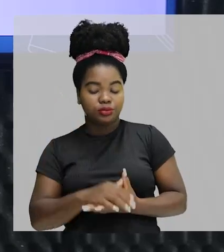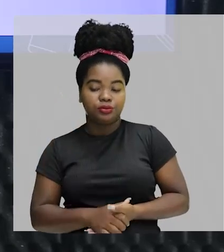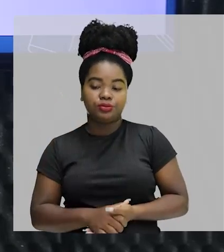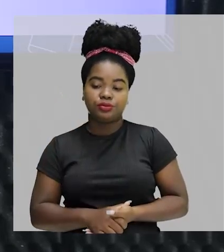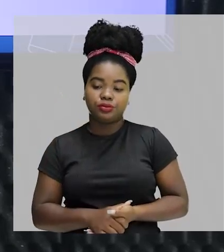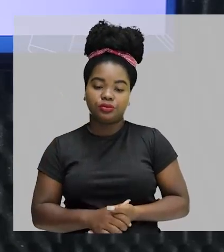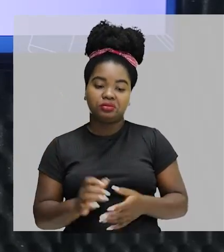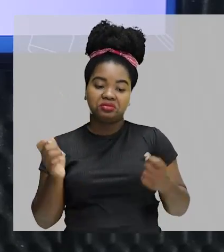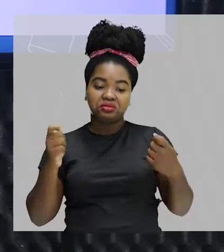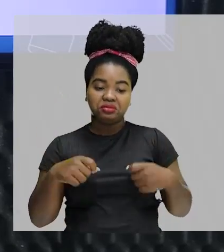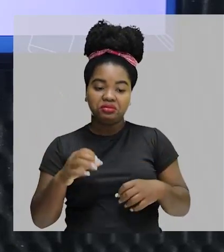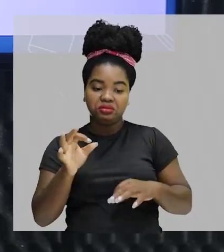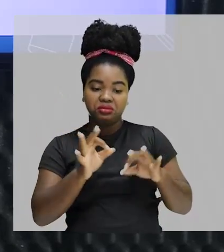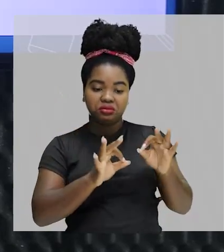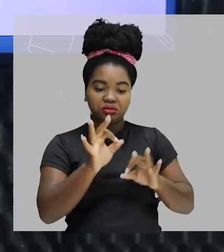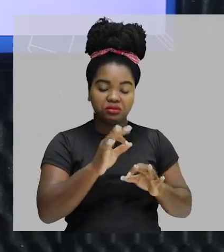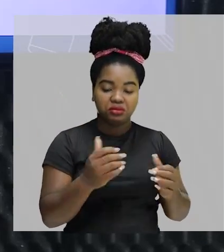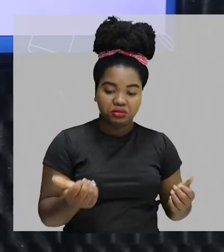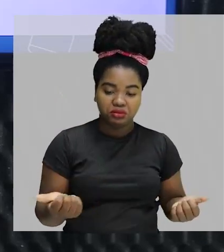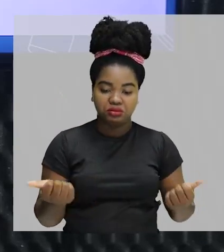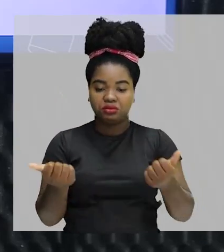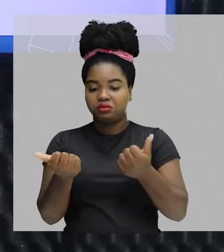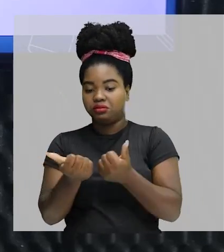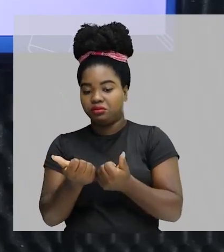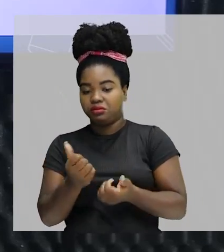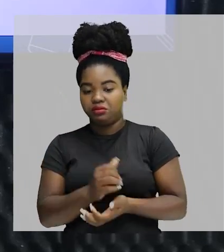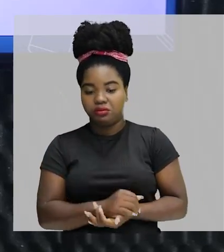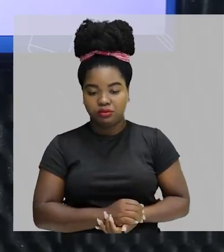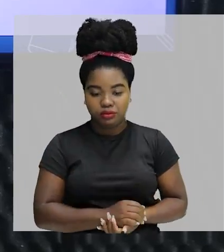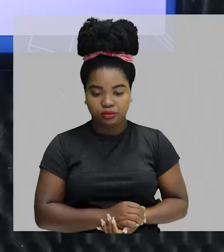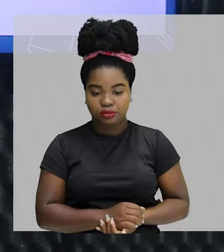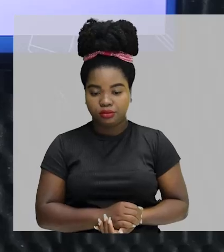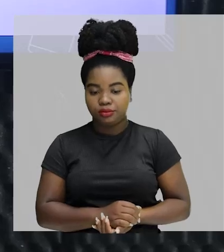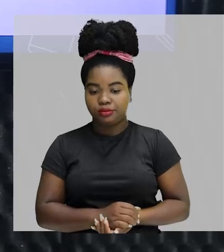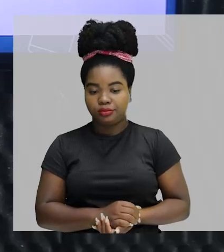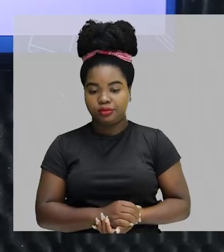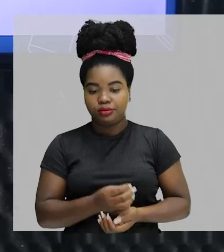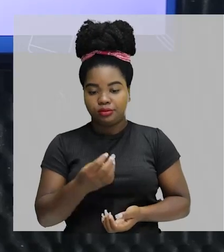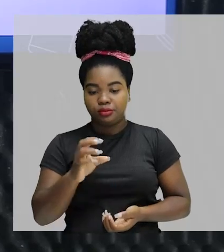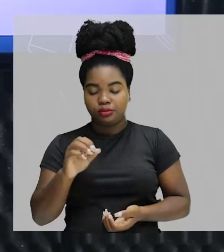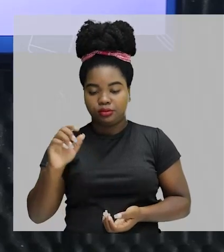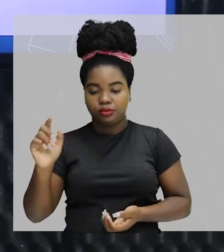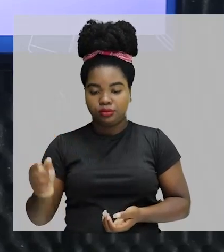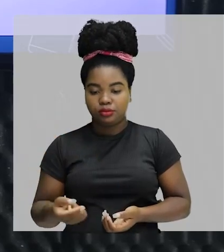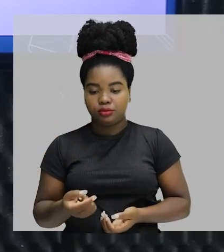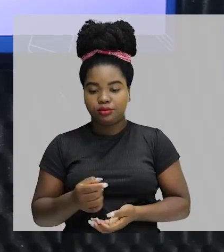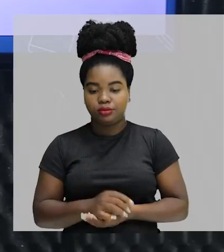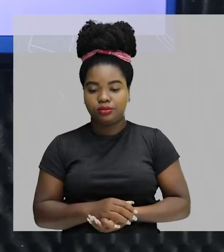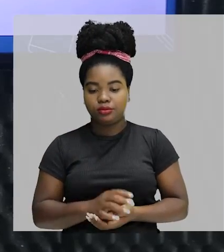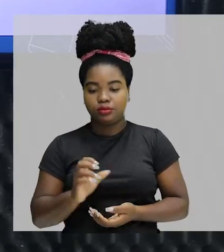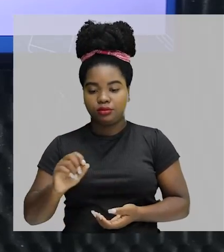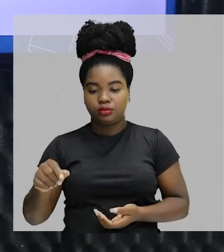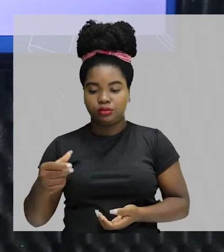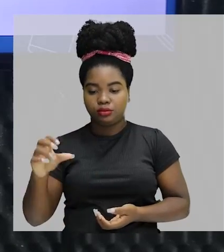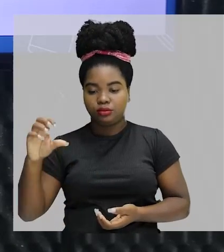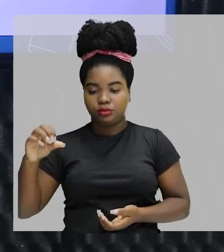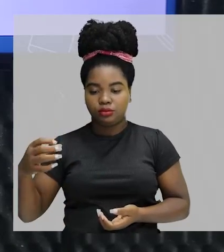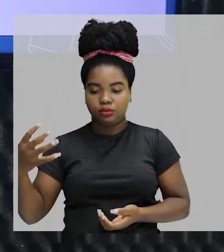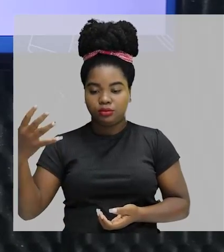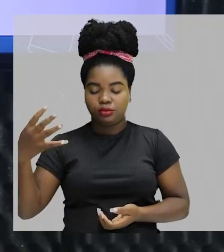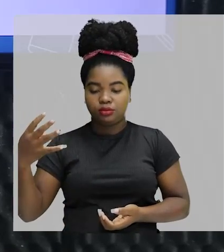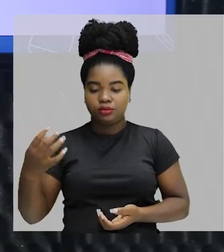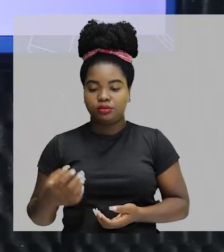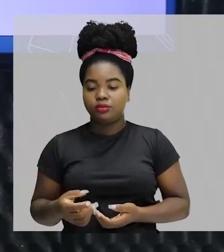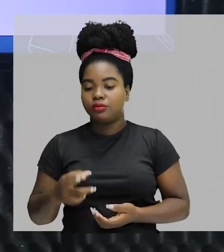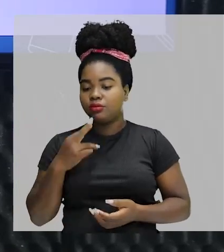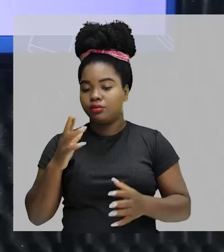pode fazer, né, a substituição e vai ficar 30 mil vezes 0,9 elevado à quarta, deu